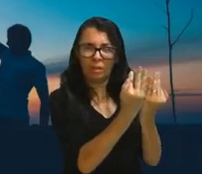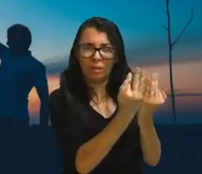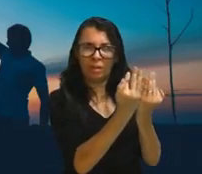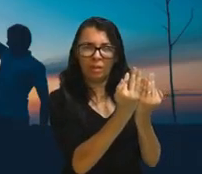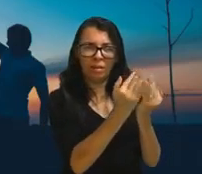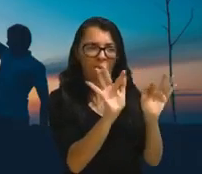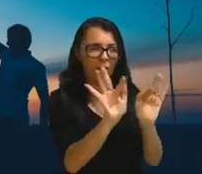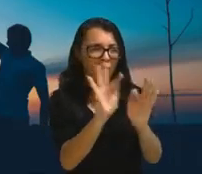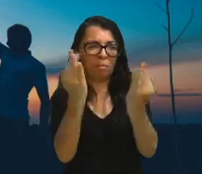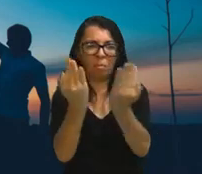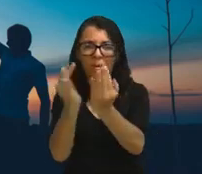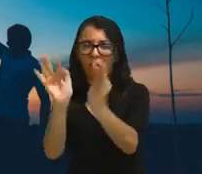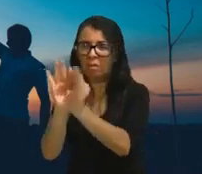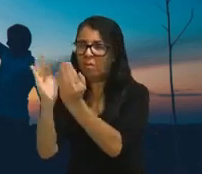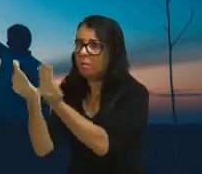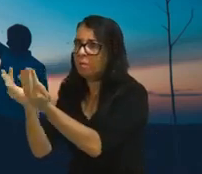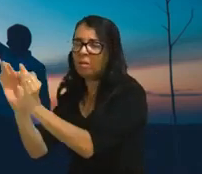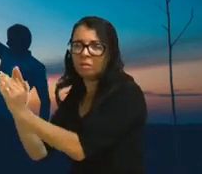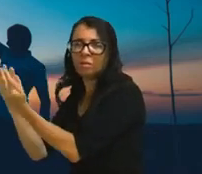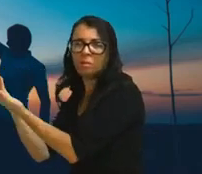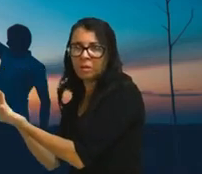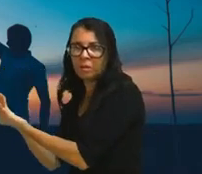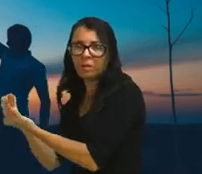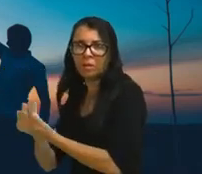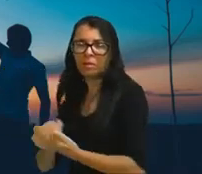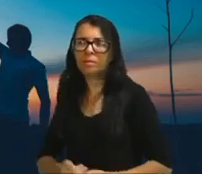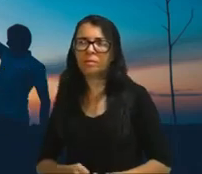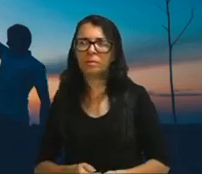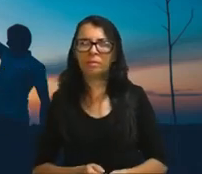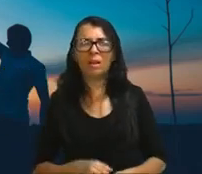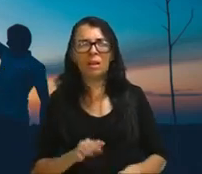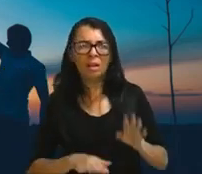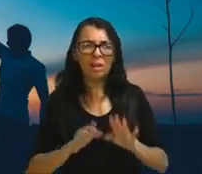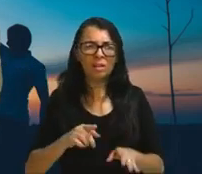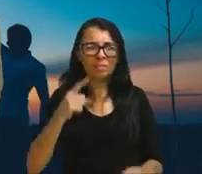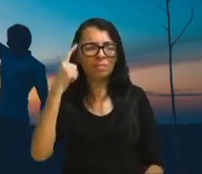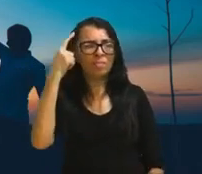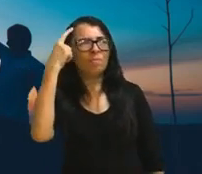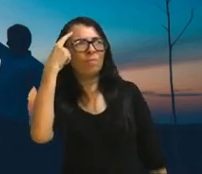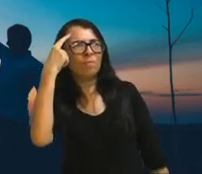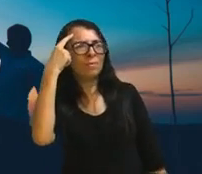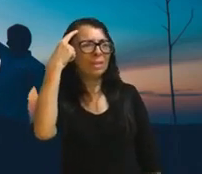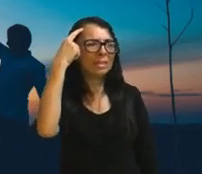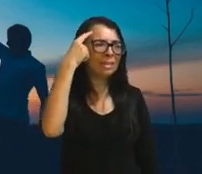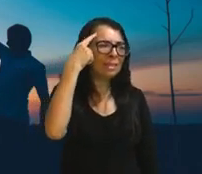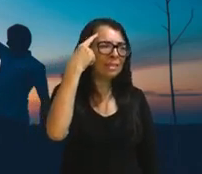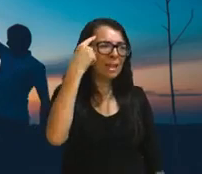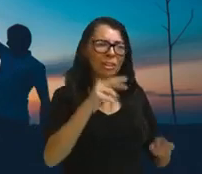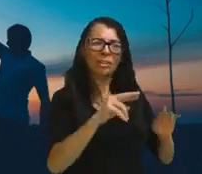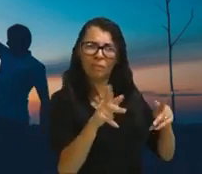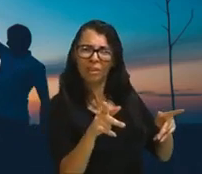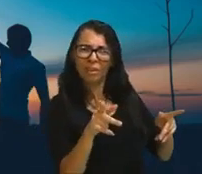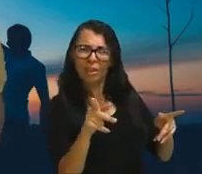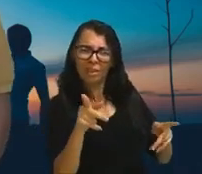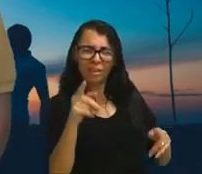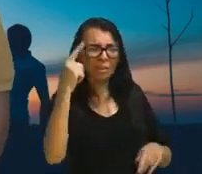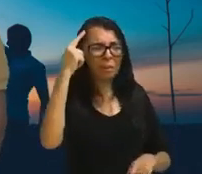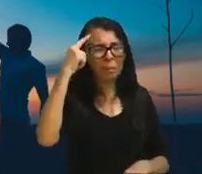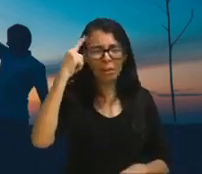porque cada um pensa diferente. Eu concordo assim, eu não concordo dessa forma, eu acho que do meu jeito está certo.